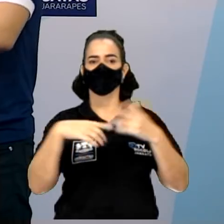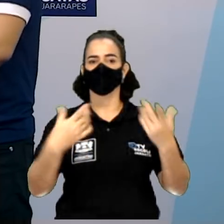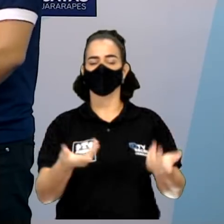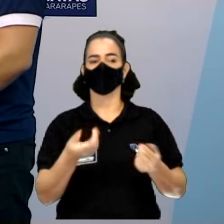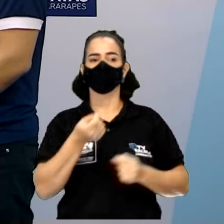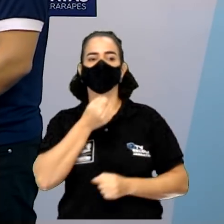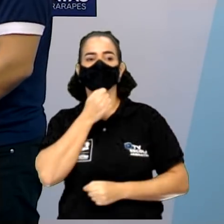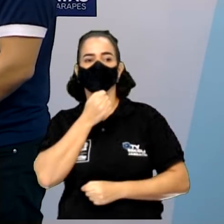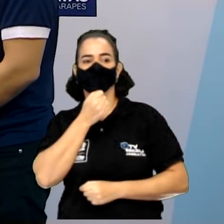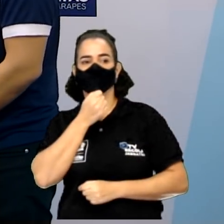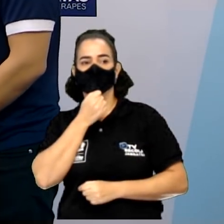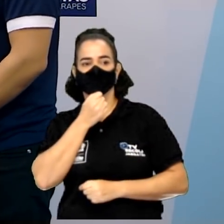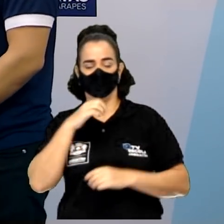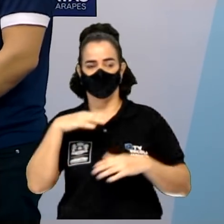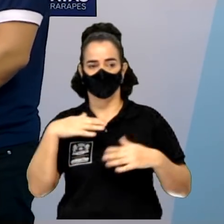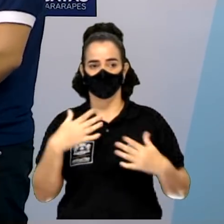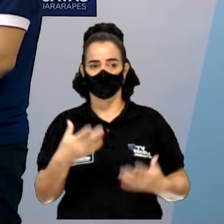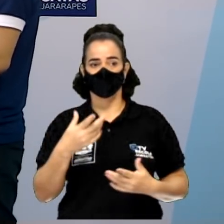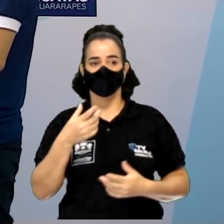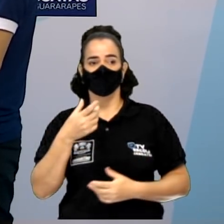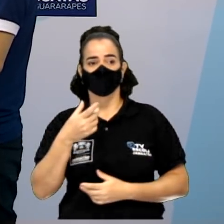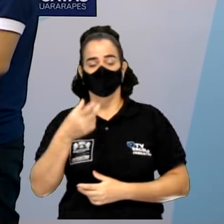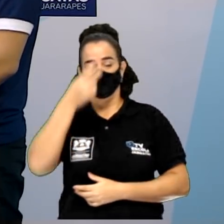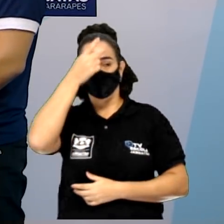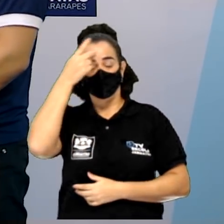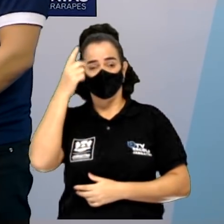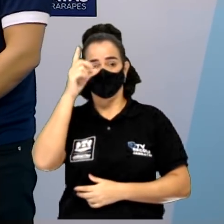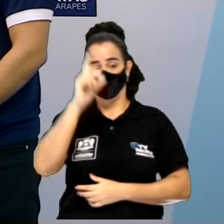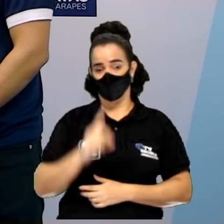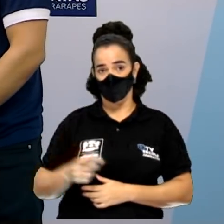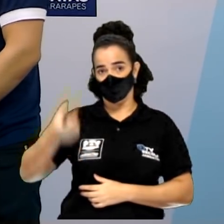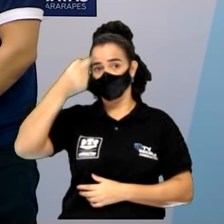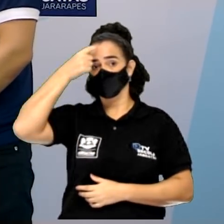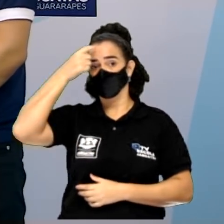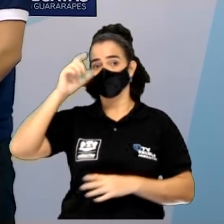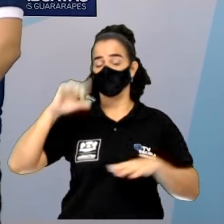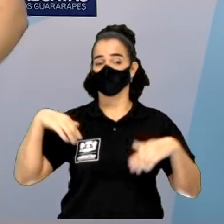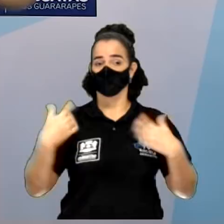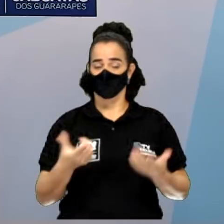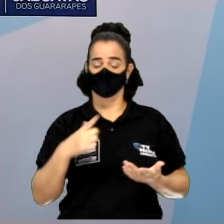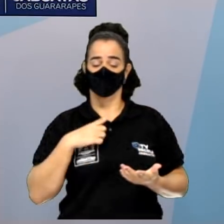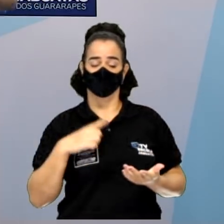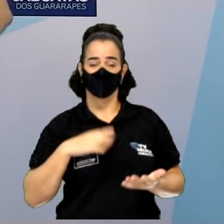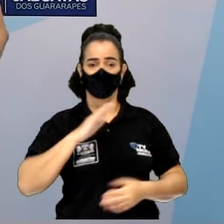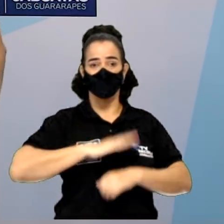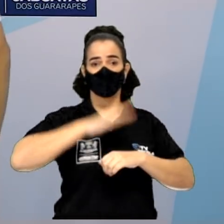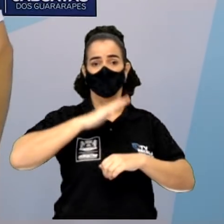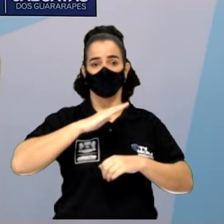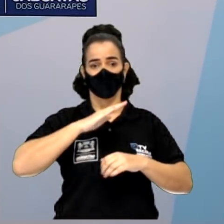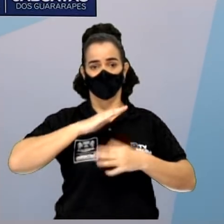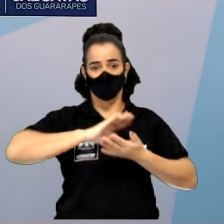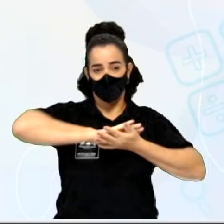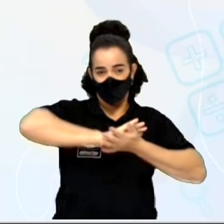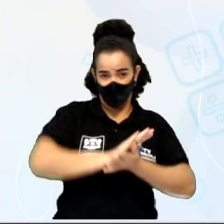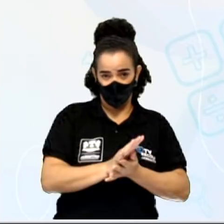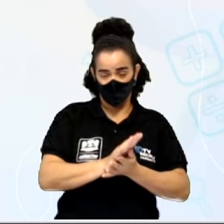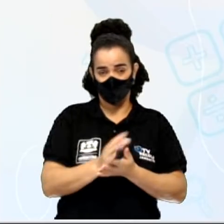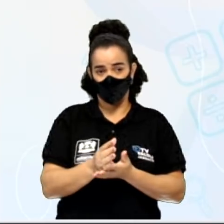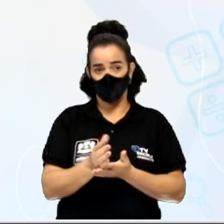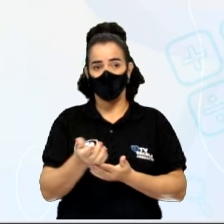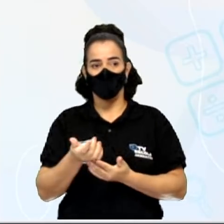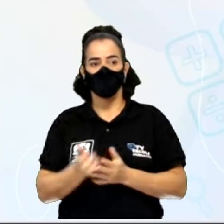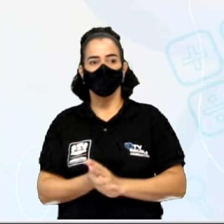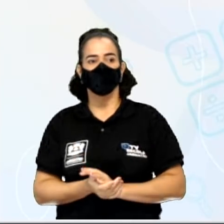ainda que os deficientes mentais são os que sofrem maior preconceito. Considerando sua inserção no